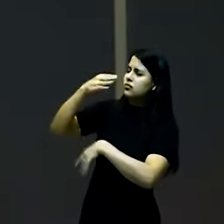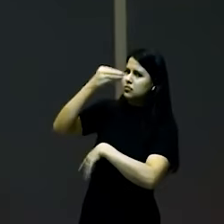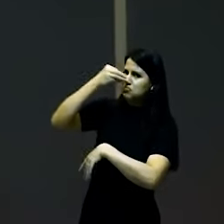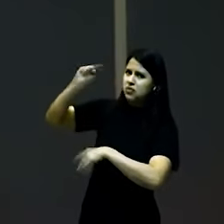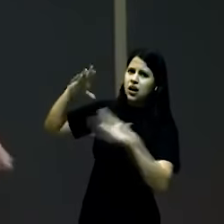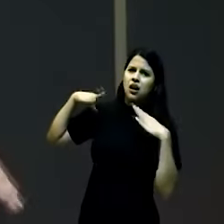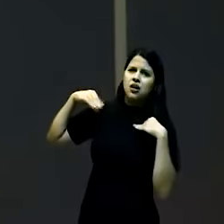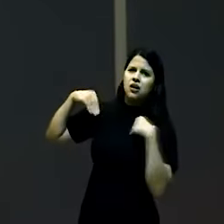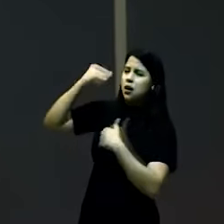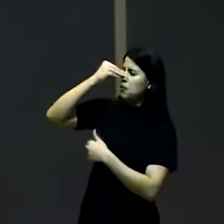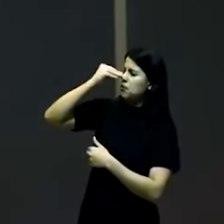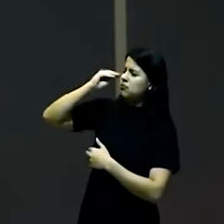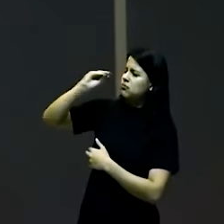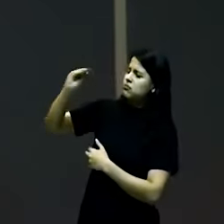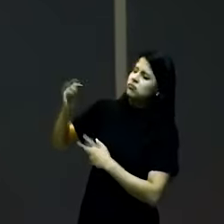Elias está numa crise.